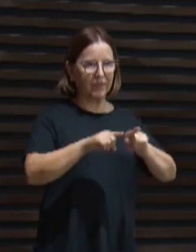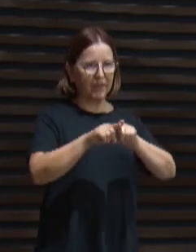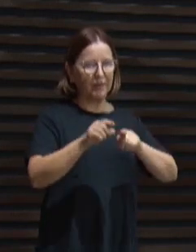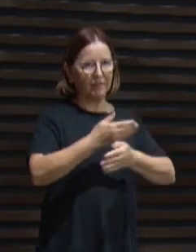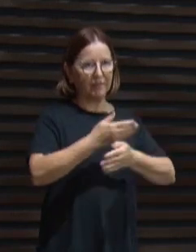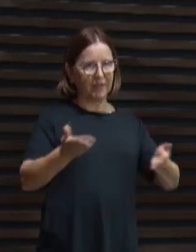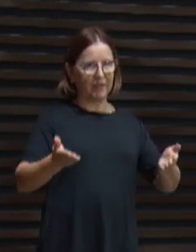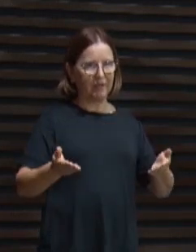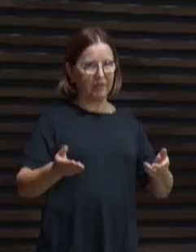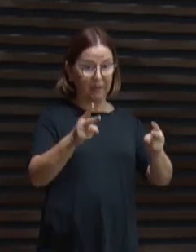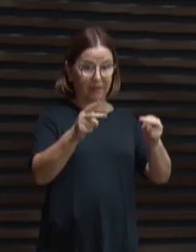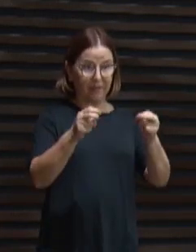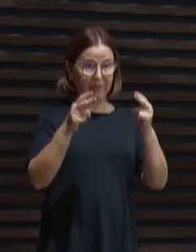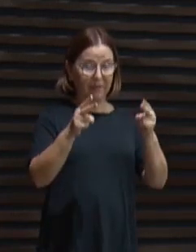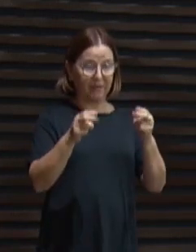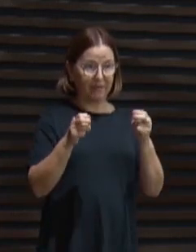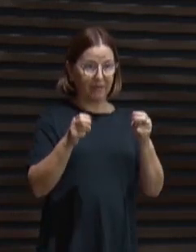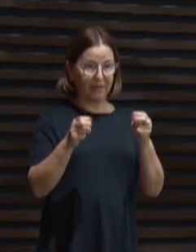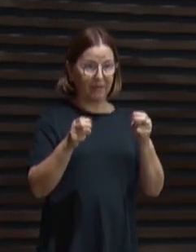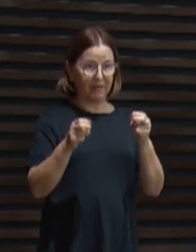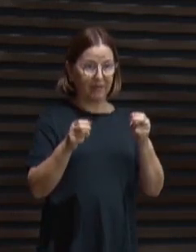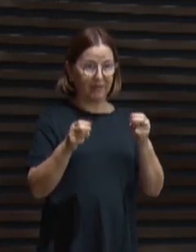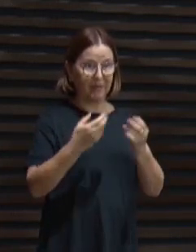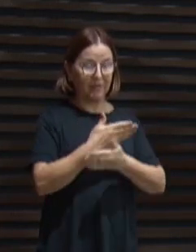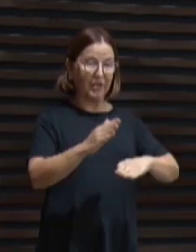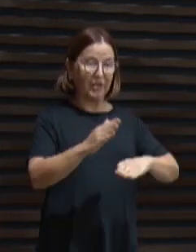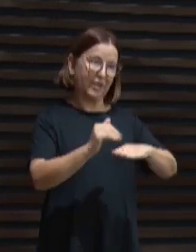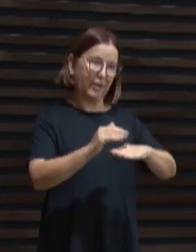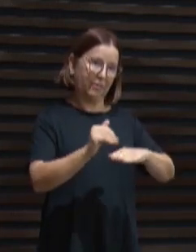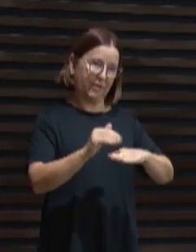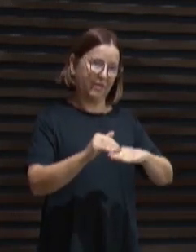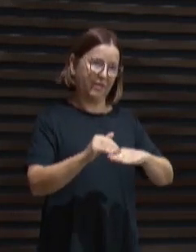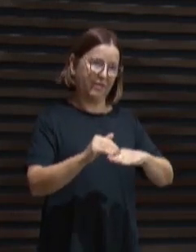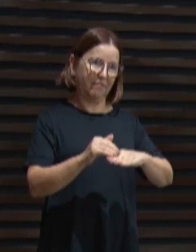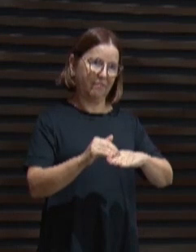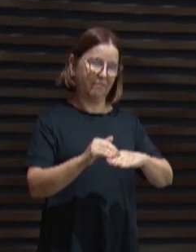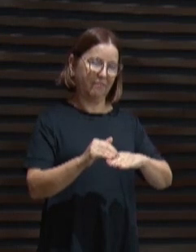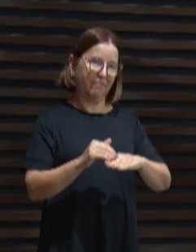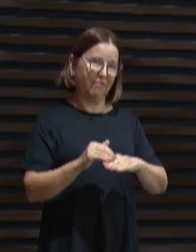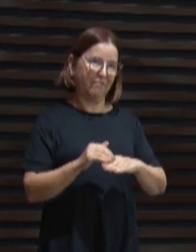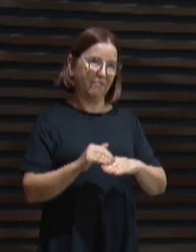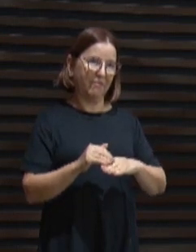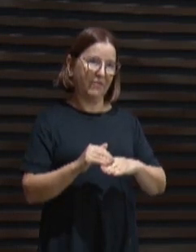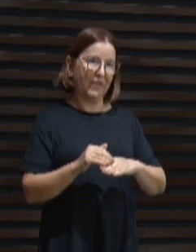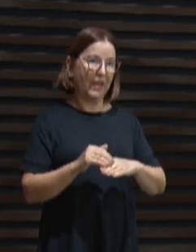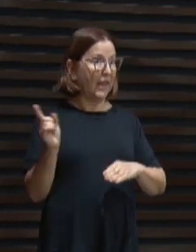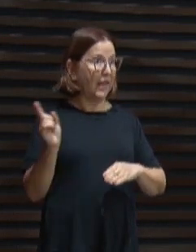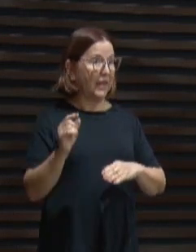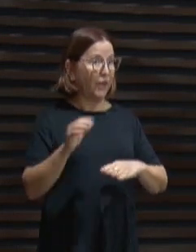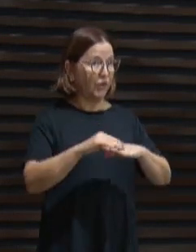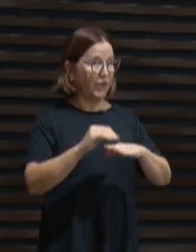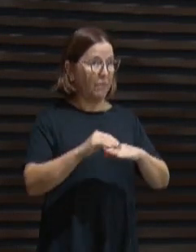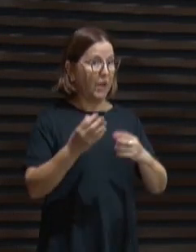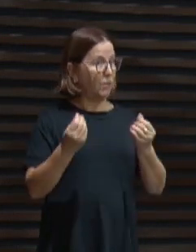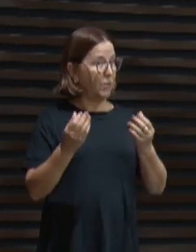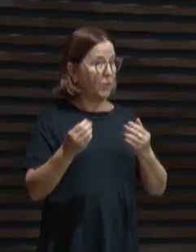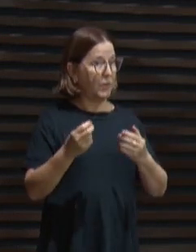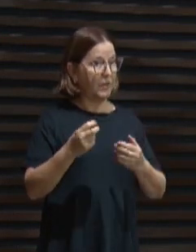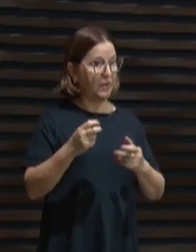Irmãos, reparai, pois, na vossa vocação, visto que não foram chamados